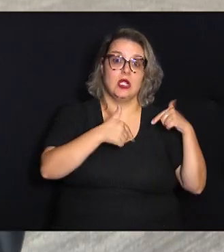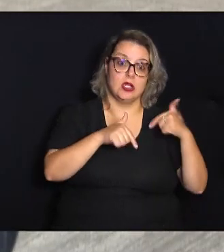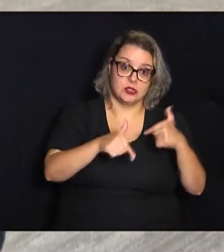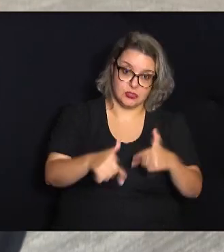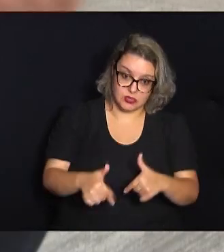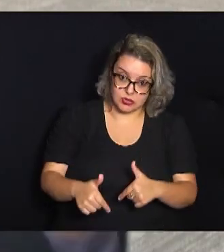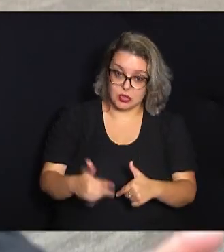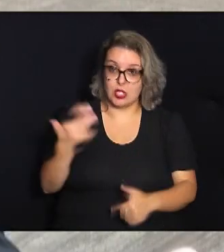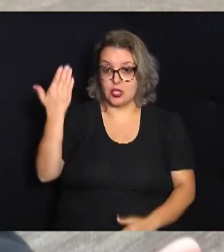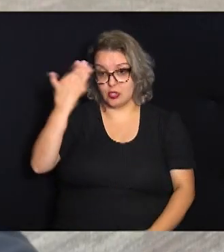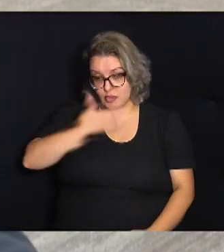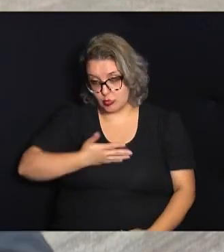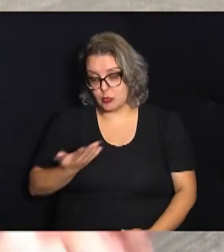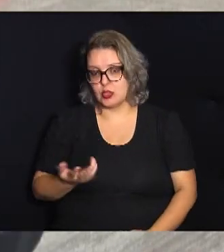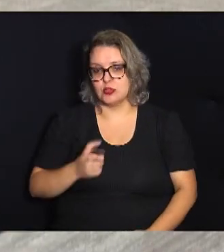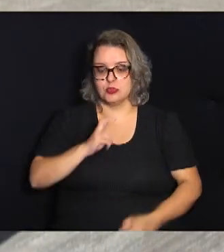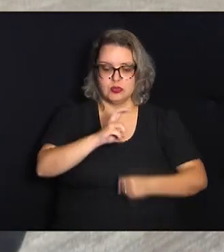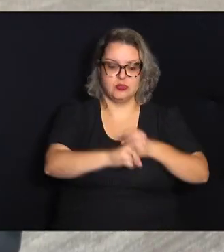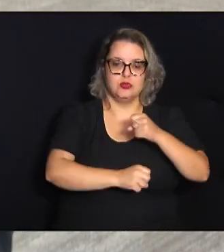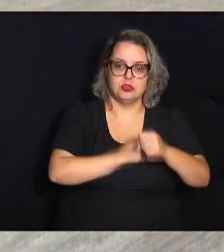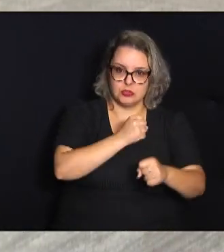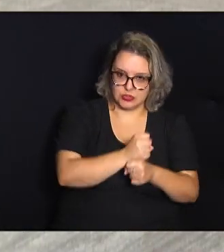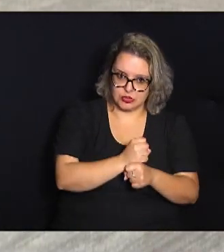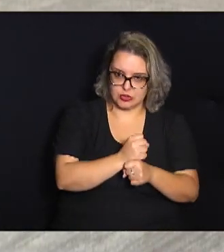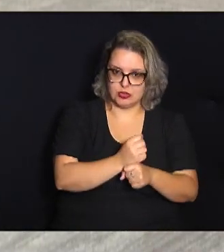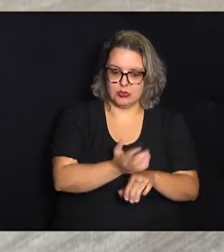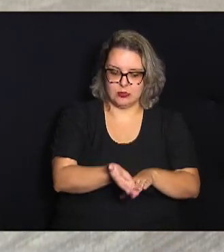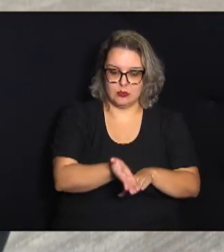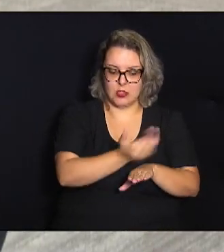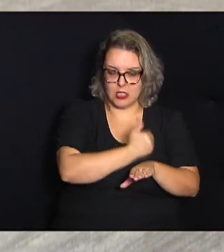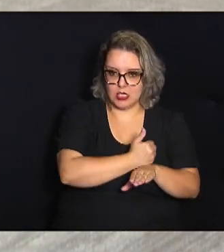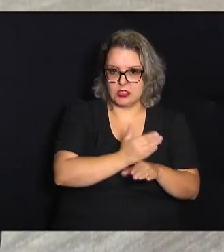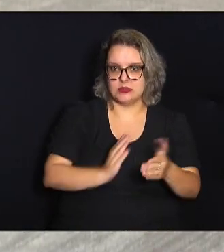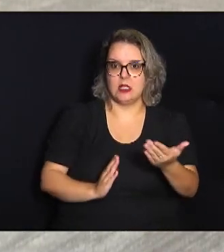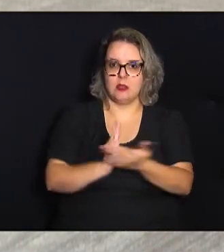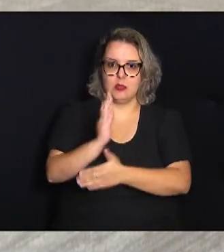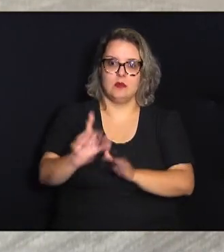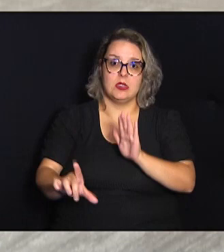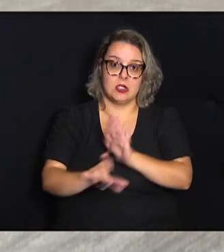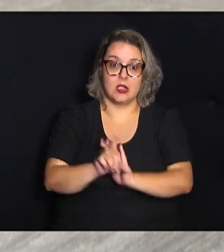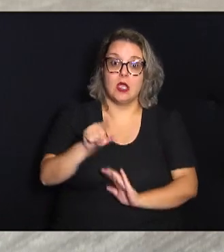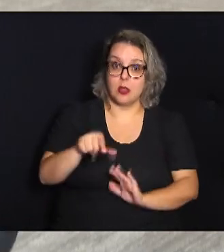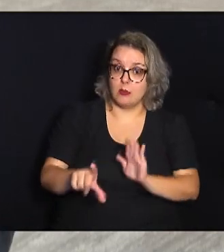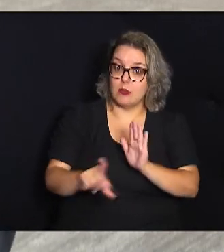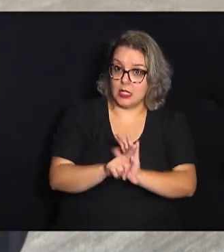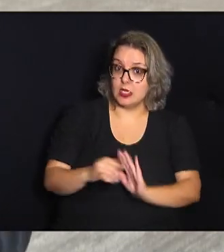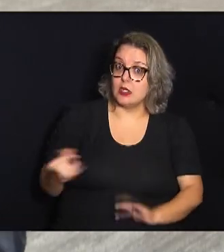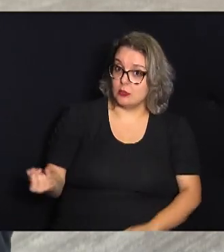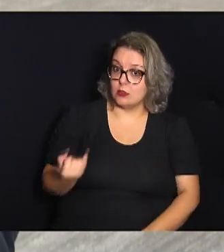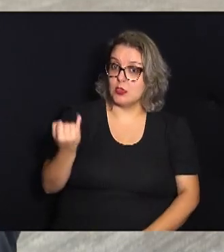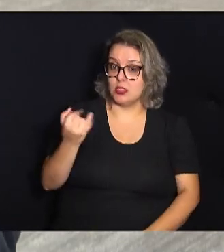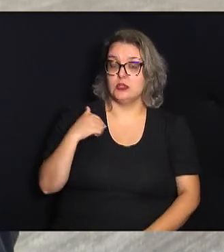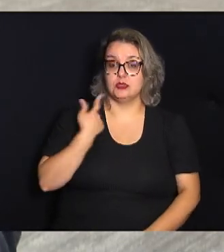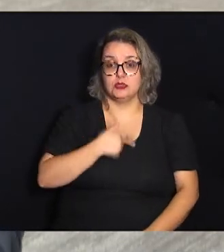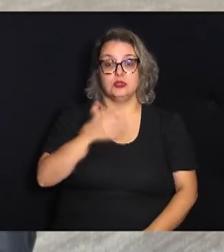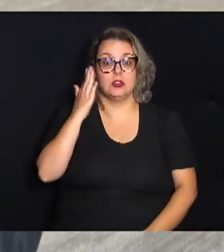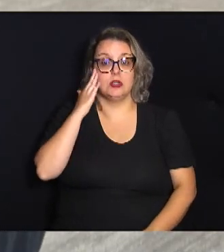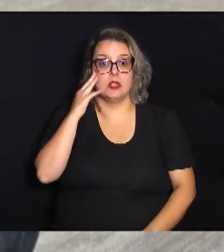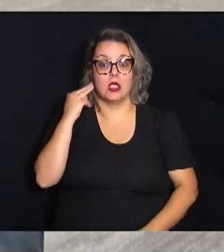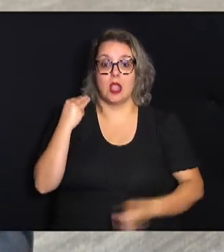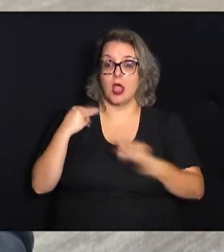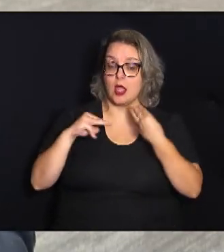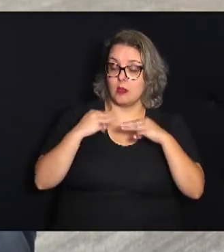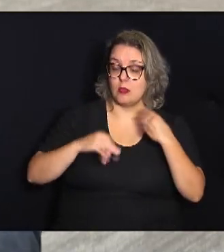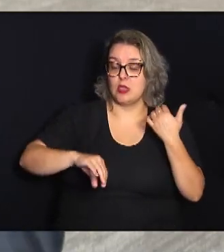comprove isso durante os 5 anos anteriores à aprovação da lei. É uma lei muito importante, nós entendemos a musicoterapia